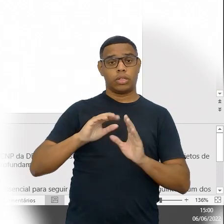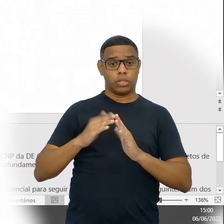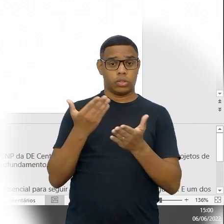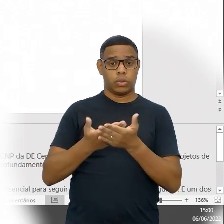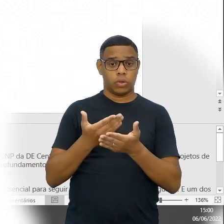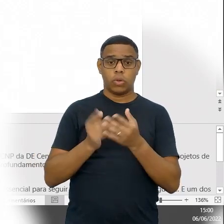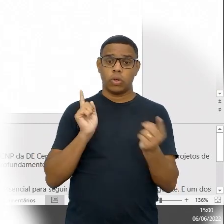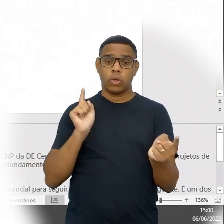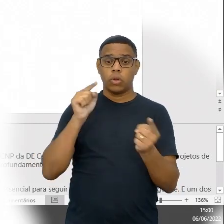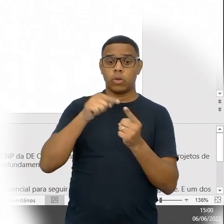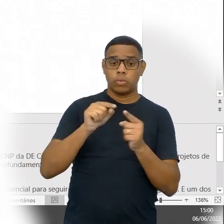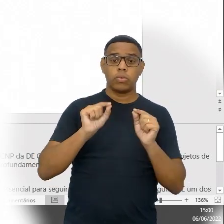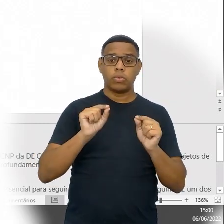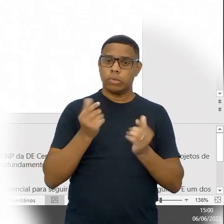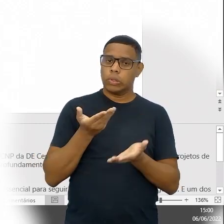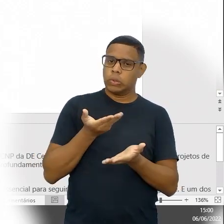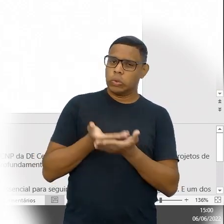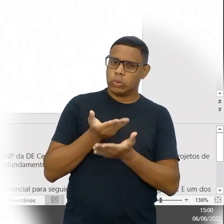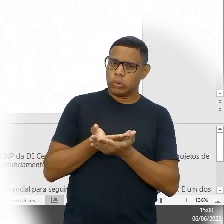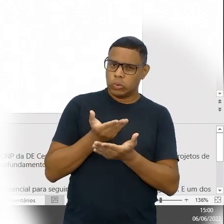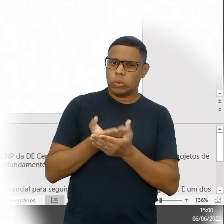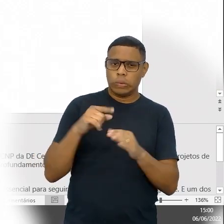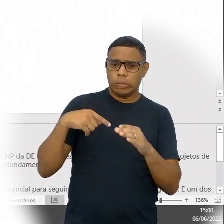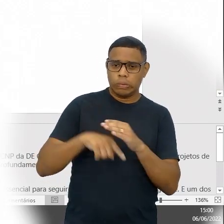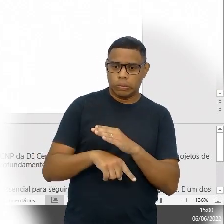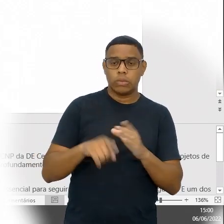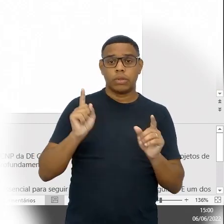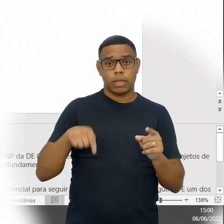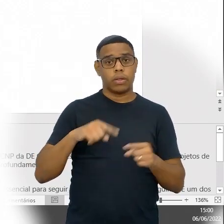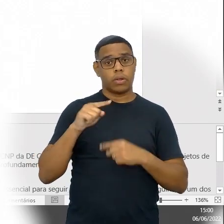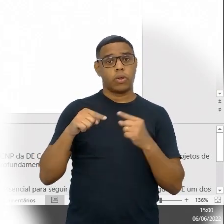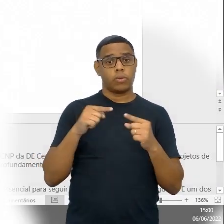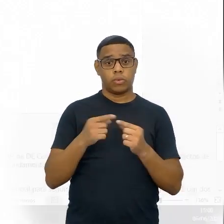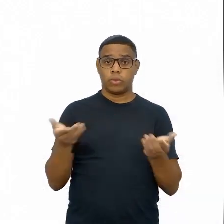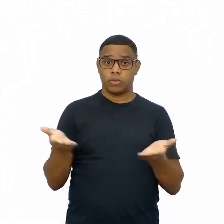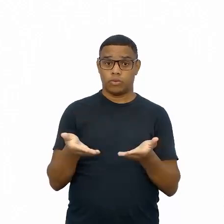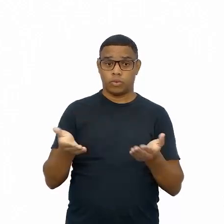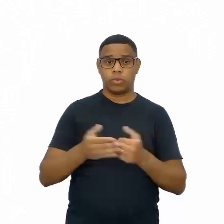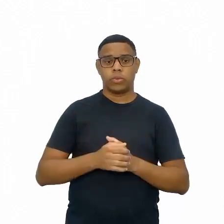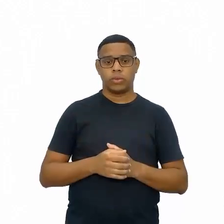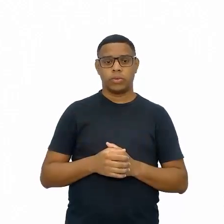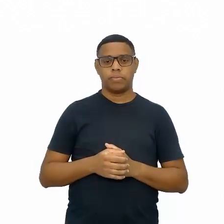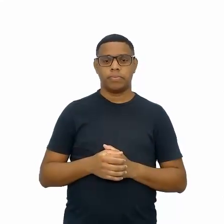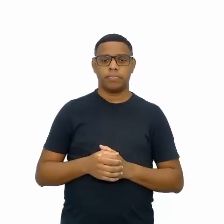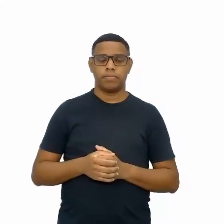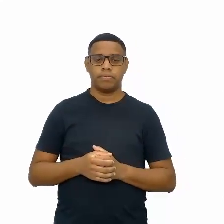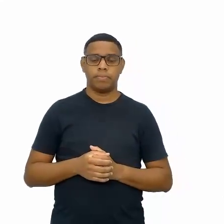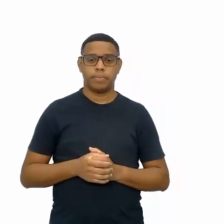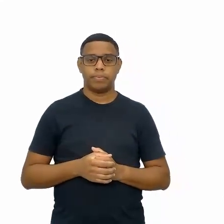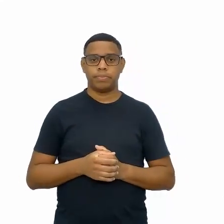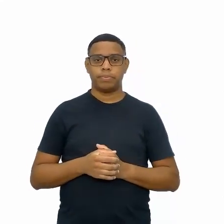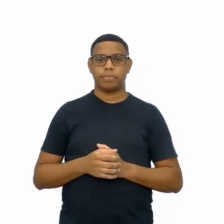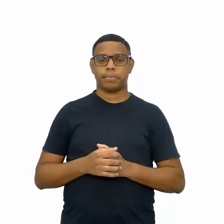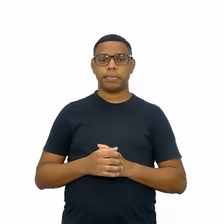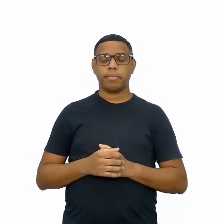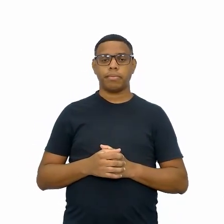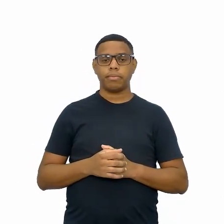visando, né, gente, essa semana de estudos intensivos. Esse é o nosso objetivo de hoje. Então, seguindo.